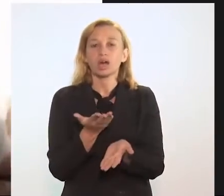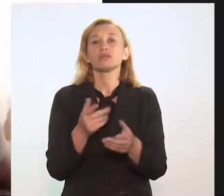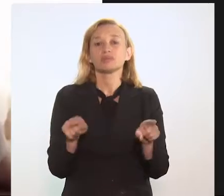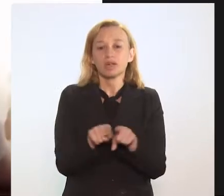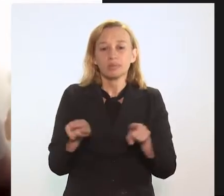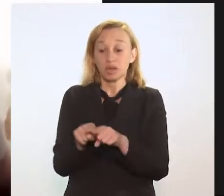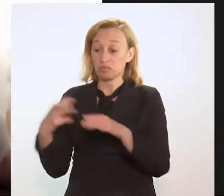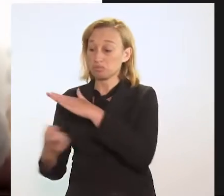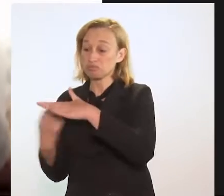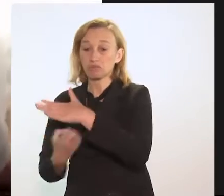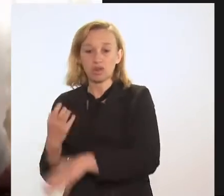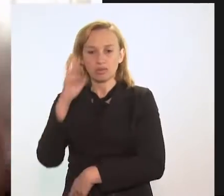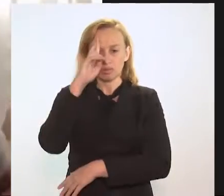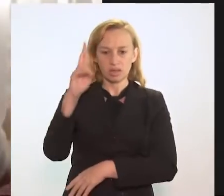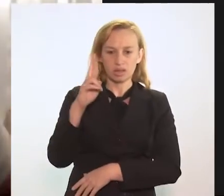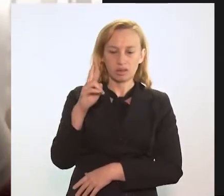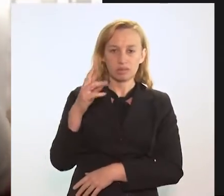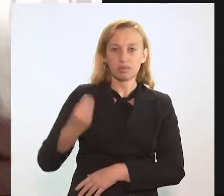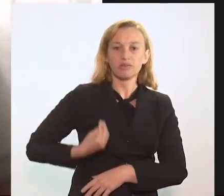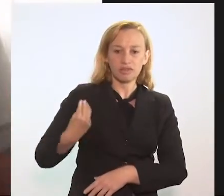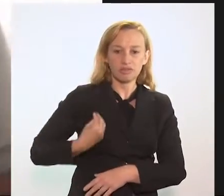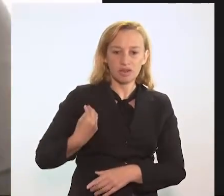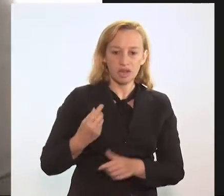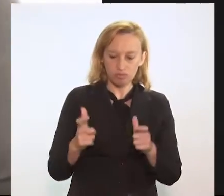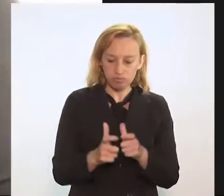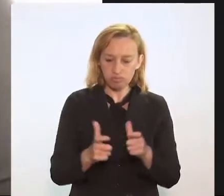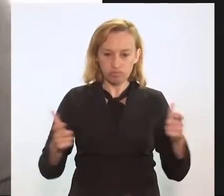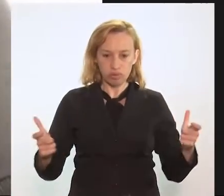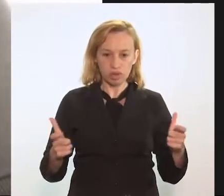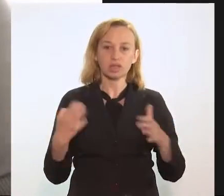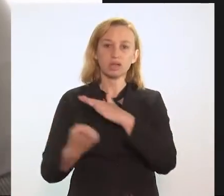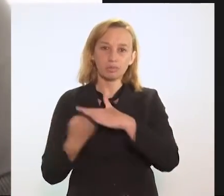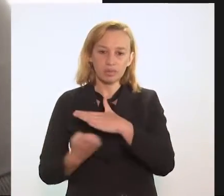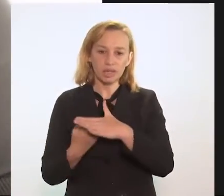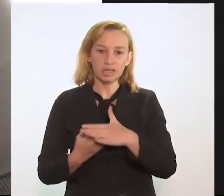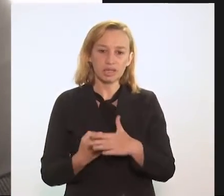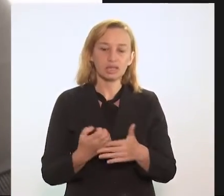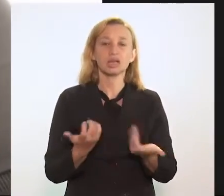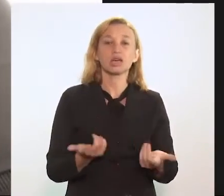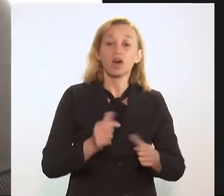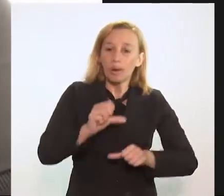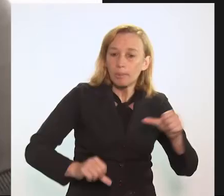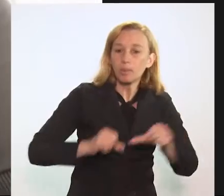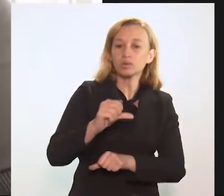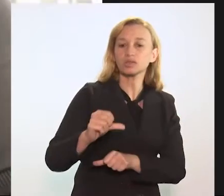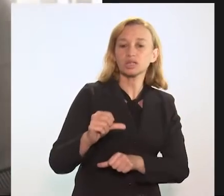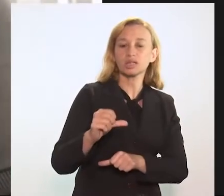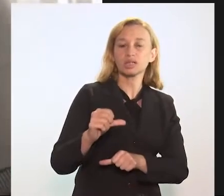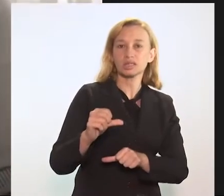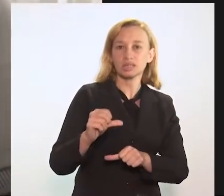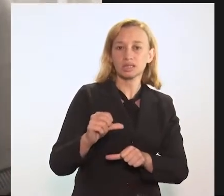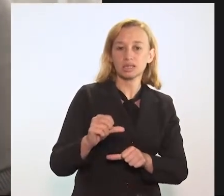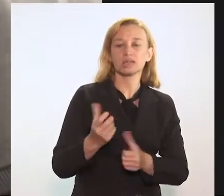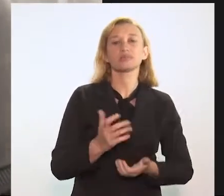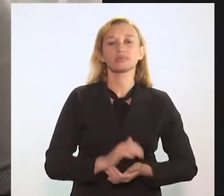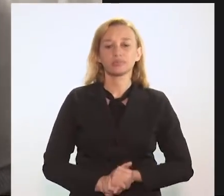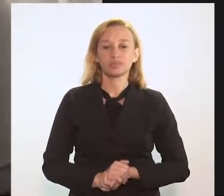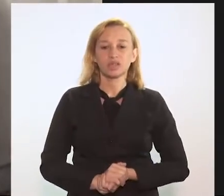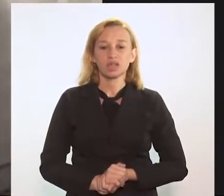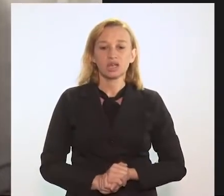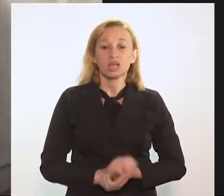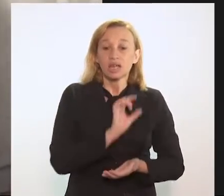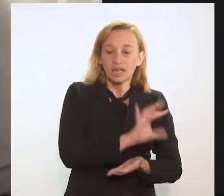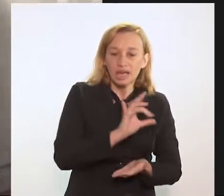do empresário para sobrevivência, principalmente aqueles de menor porte. Isso, sem dúvida nenhuma, é uma mudança de paradigma, e muitos